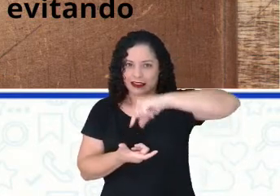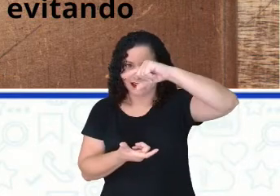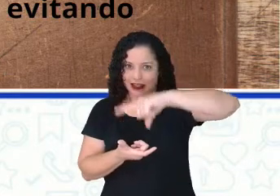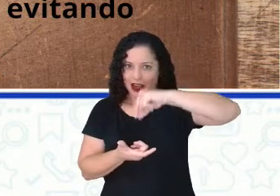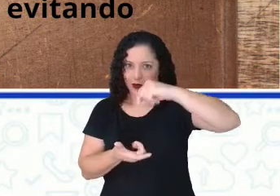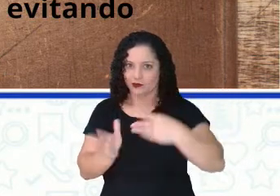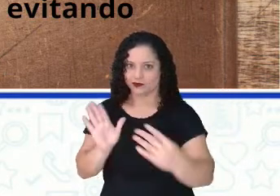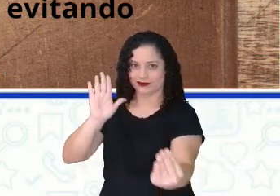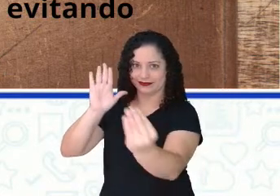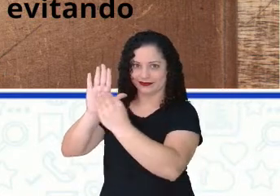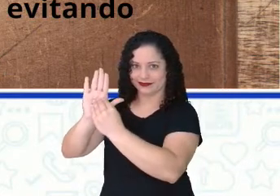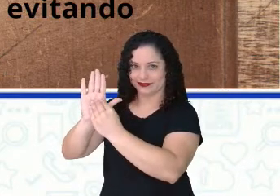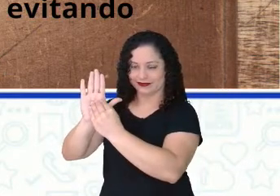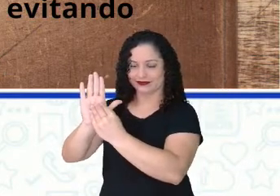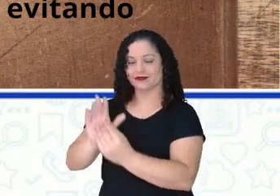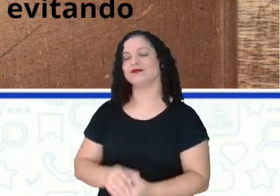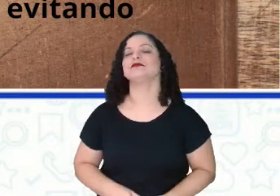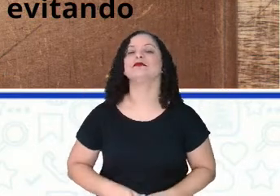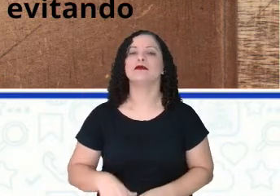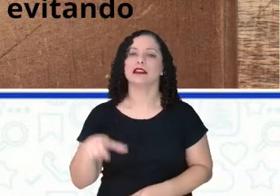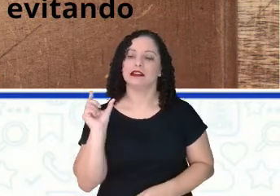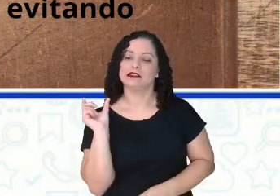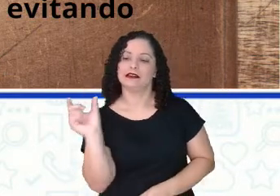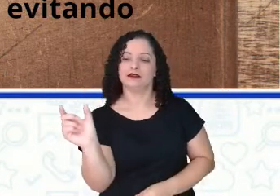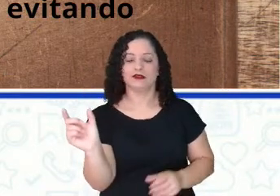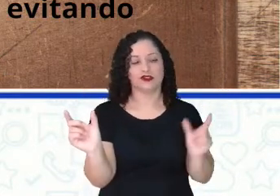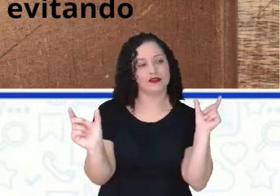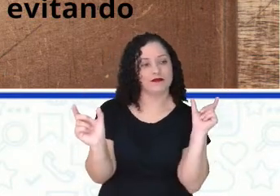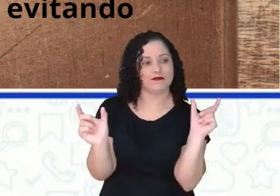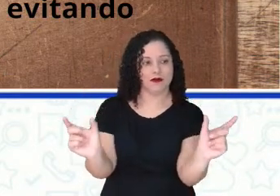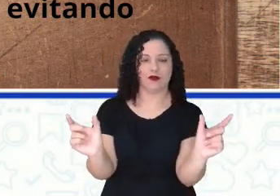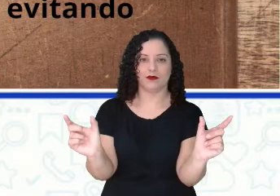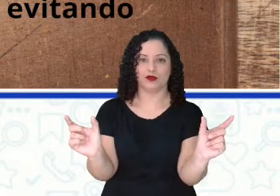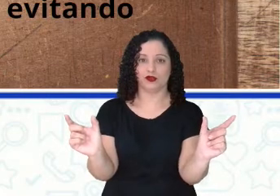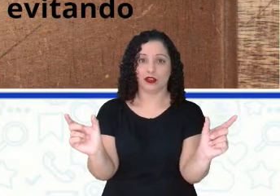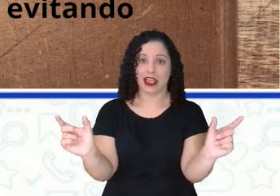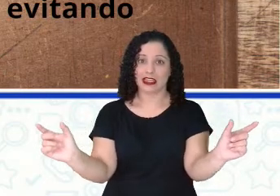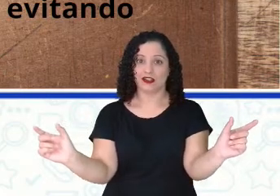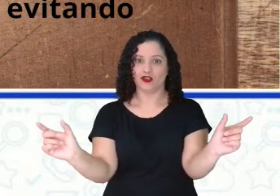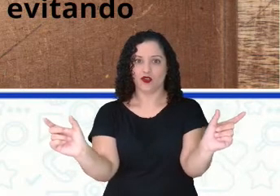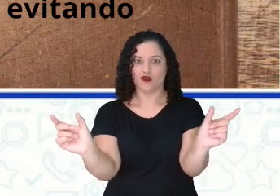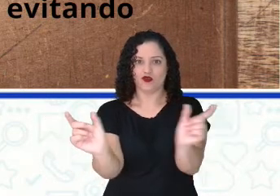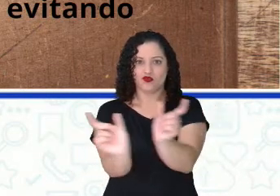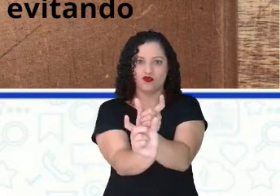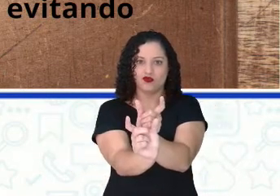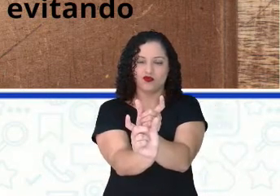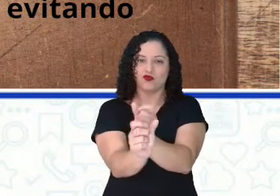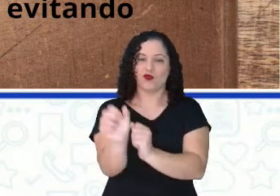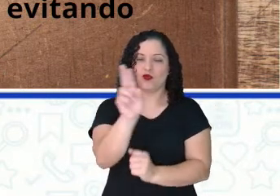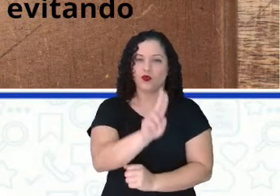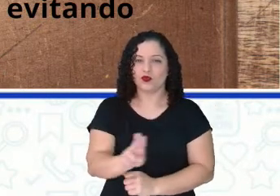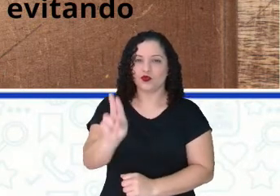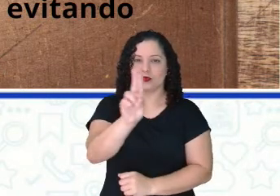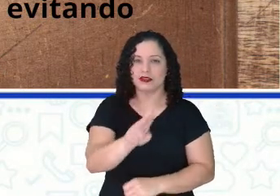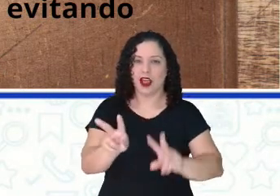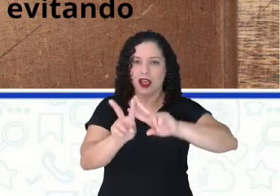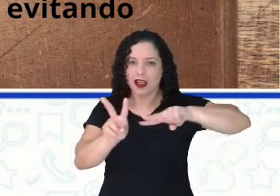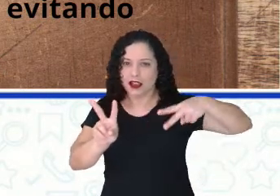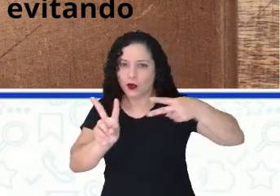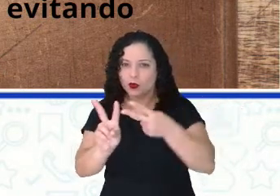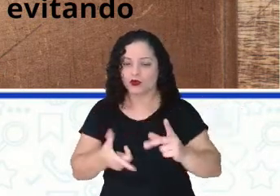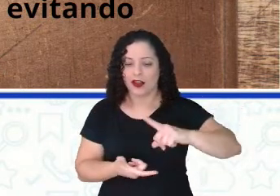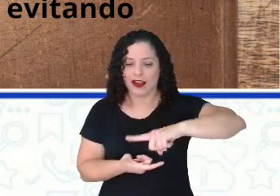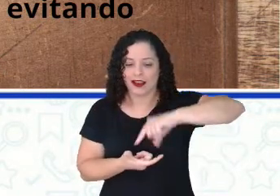um texto. Os hiperônimos e hipônimos atuam com um recurso coesivo